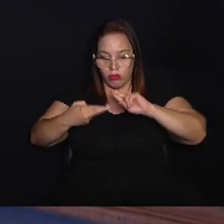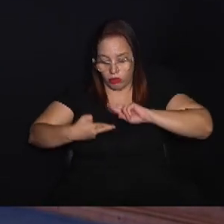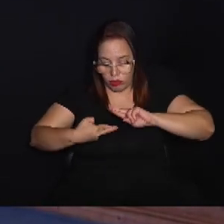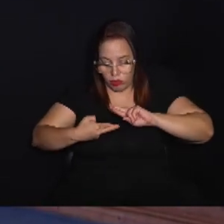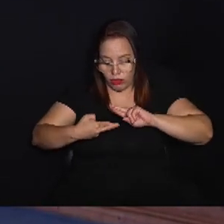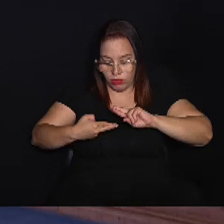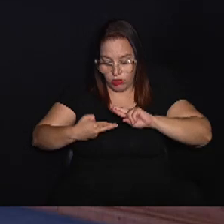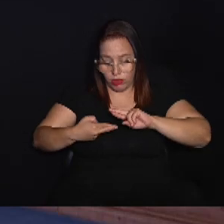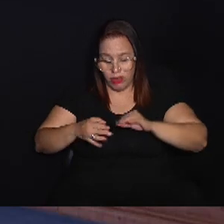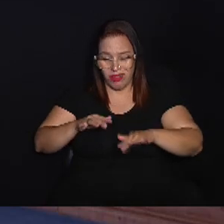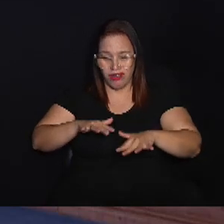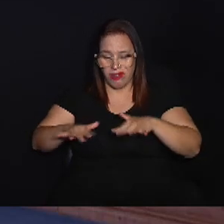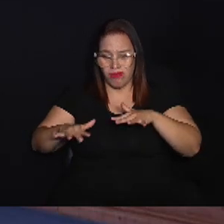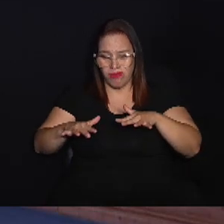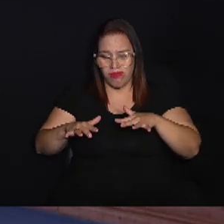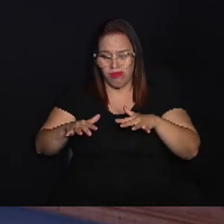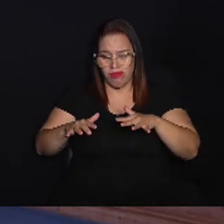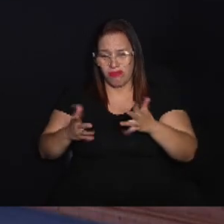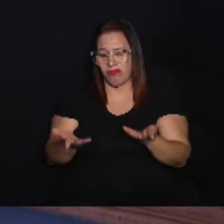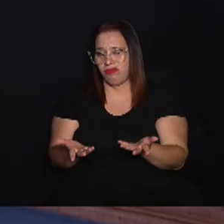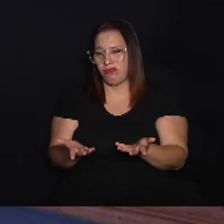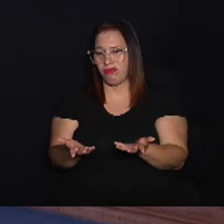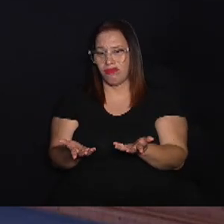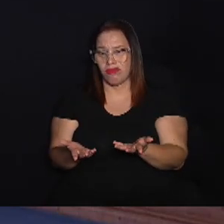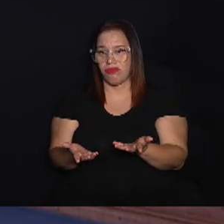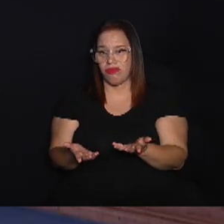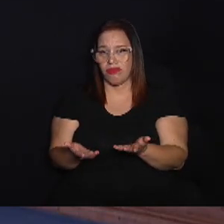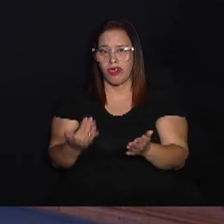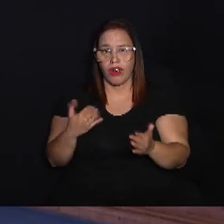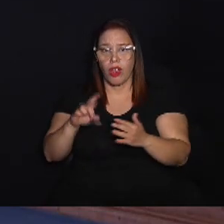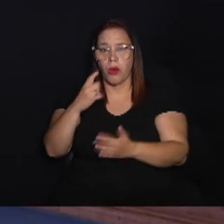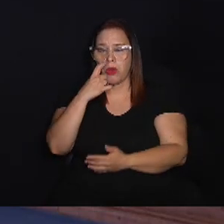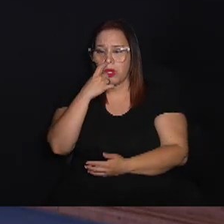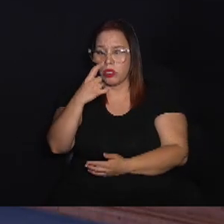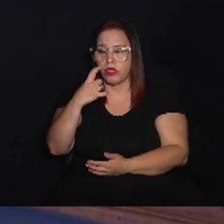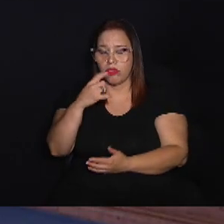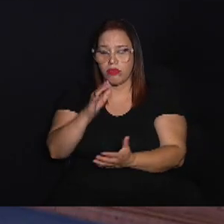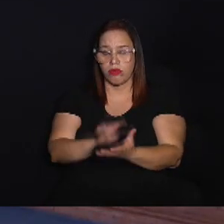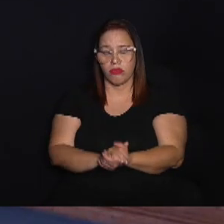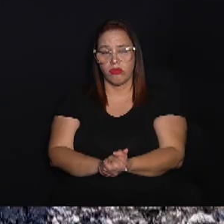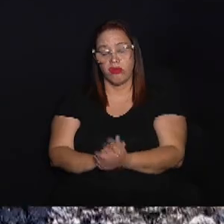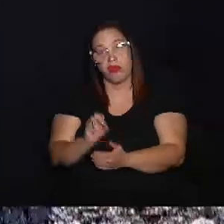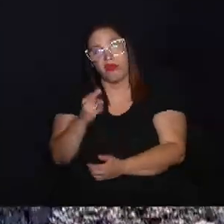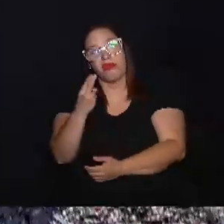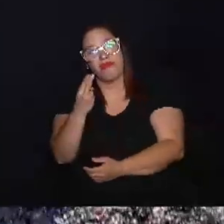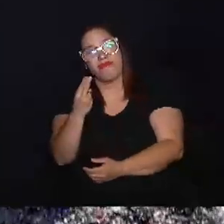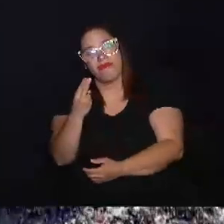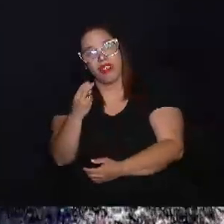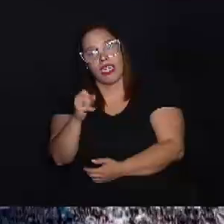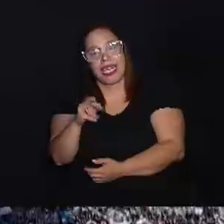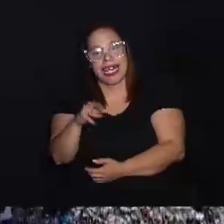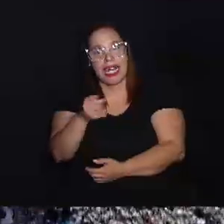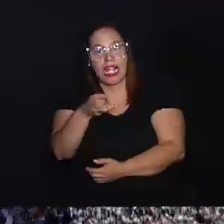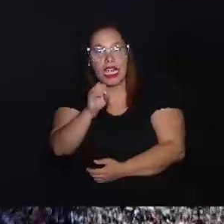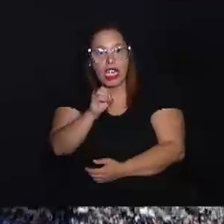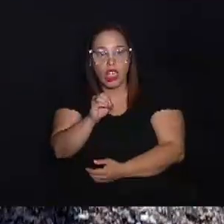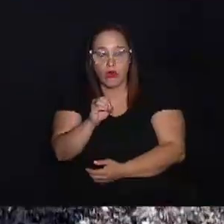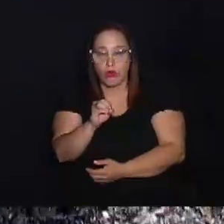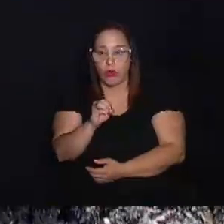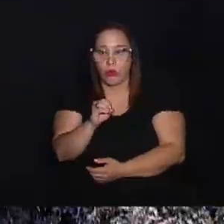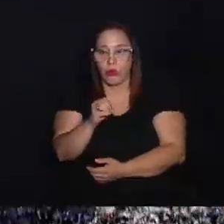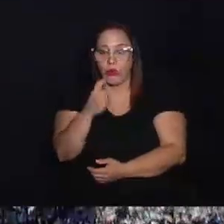município, esse material vai acabar indo para um lixão ou para incineração. E no caso